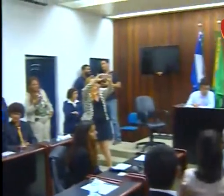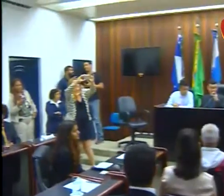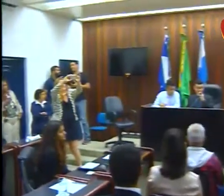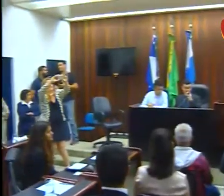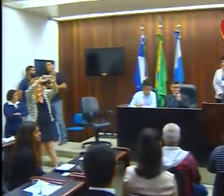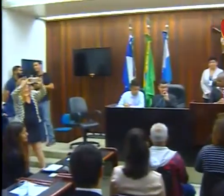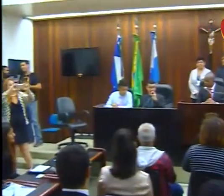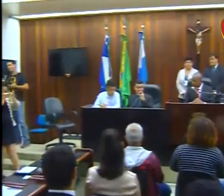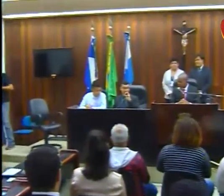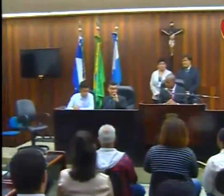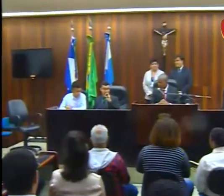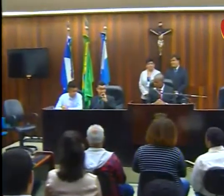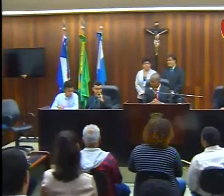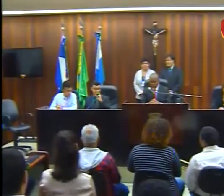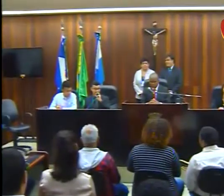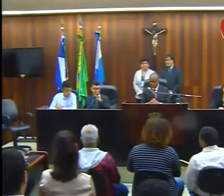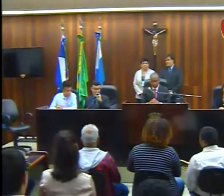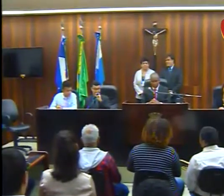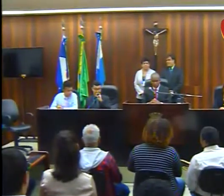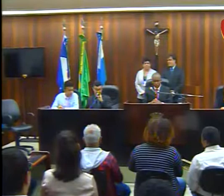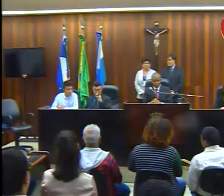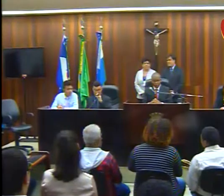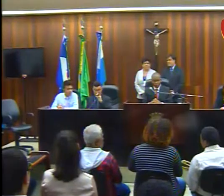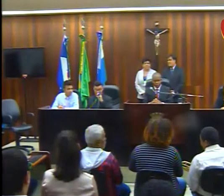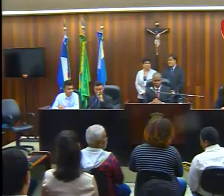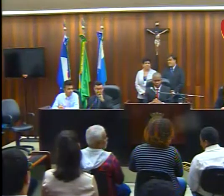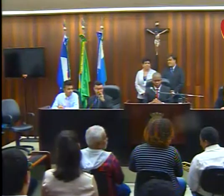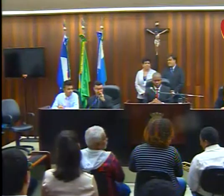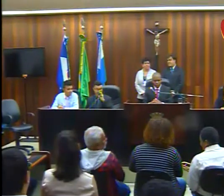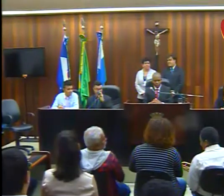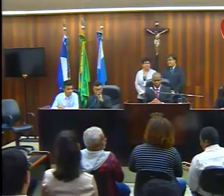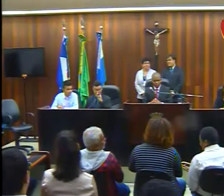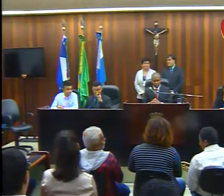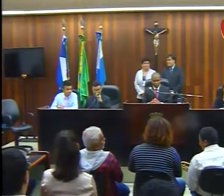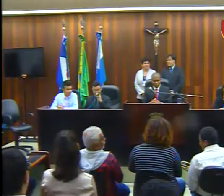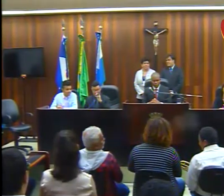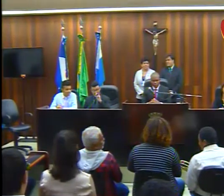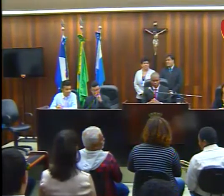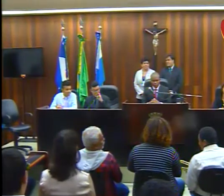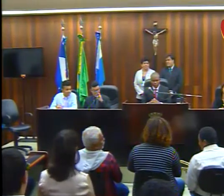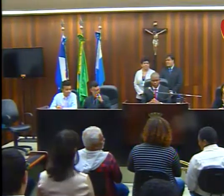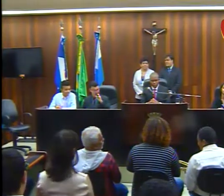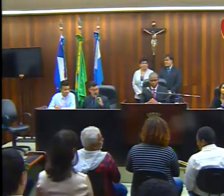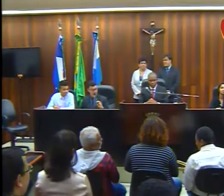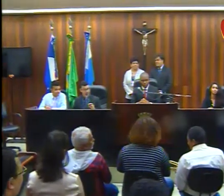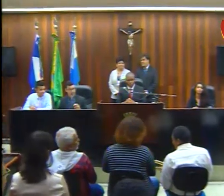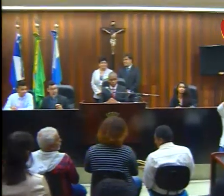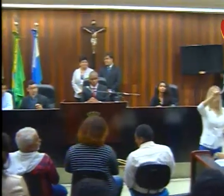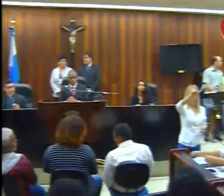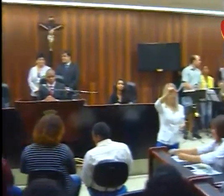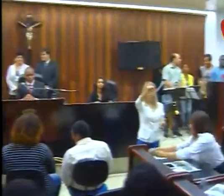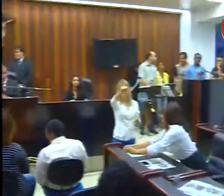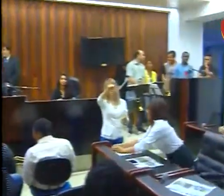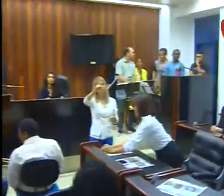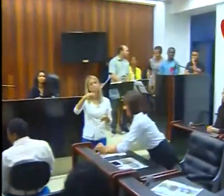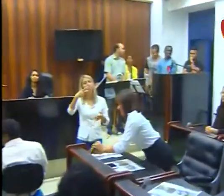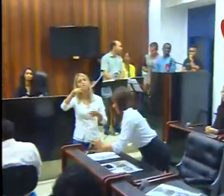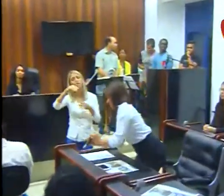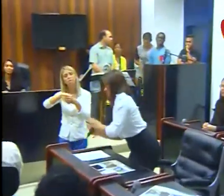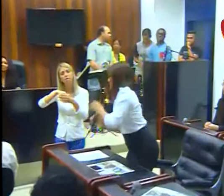Com a palavra, a nobre vereadora Raíssa Maria Cerqueira da Silva.